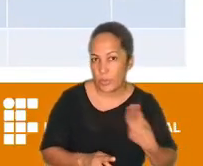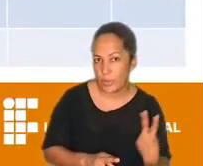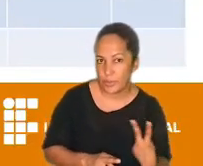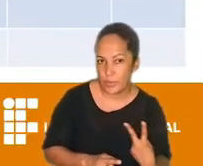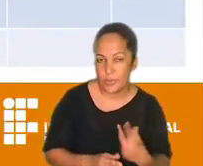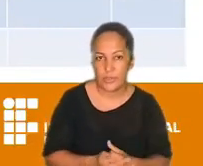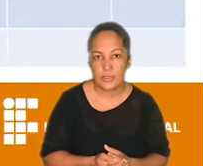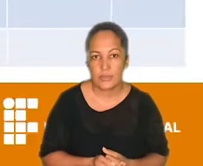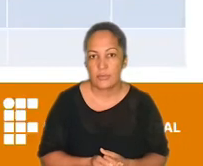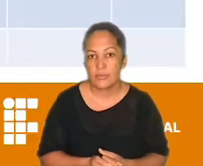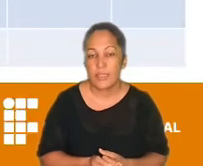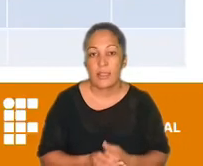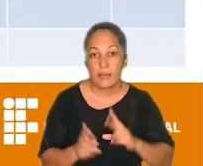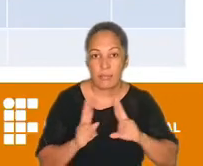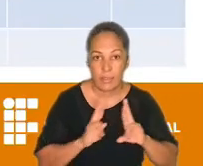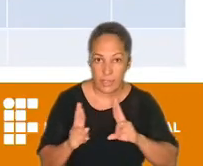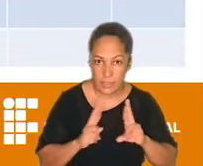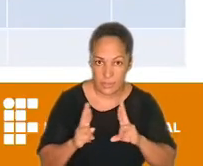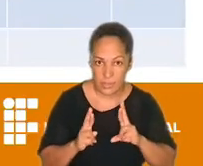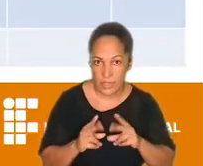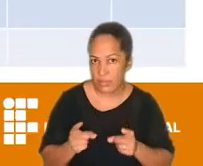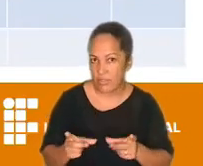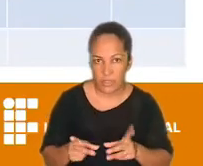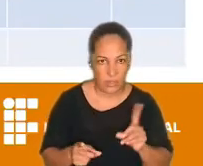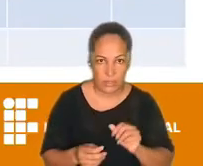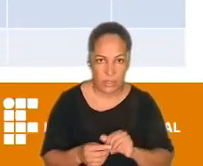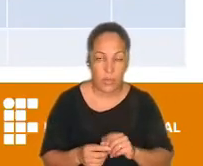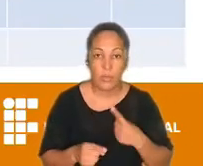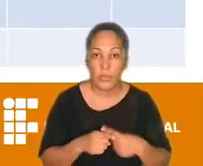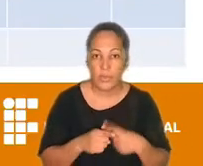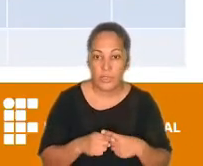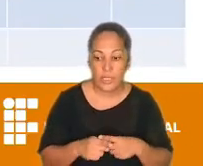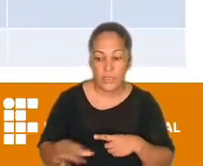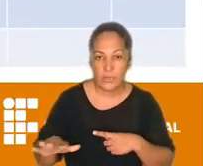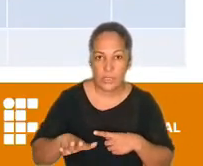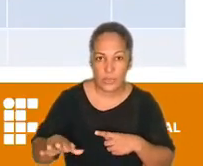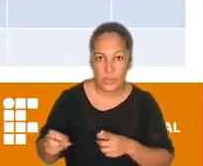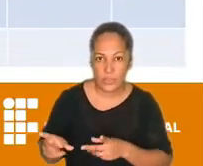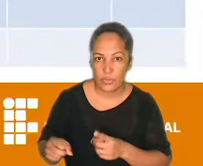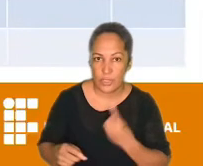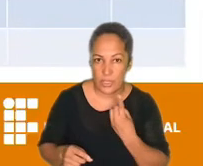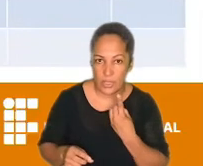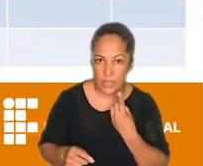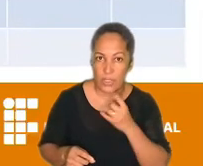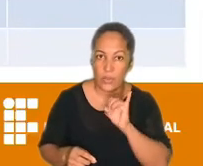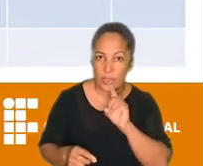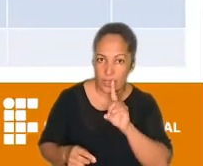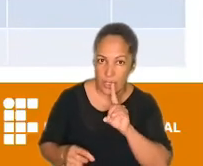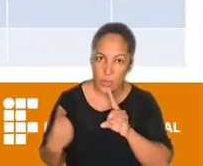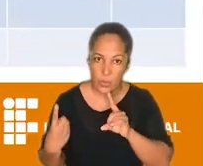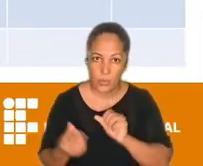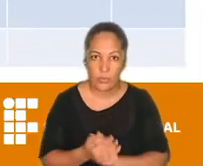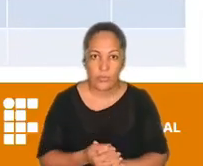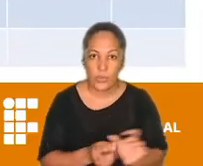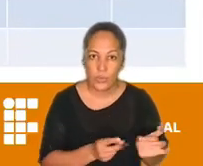está relacionada ao setor de vendas? Não. Por quê? O setor de vendas é a ID1. O setor 2 é o setor